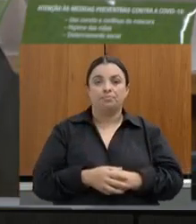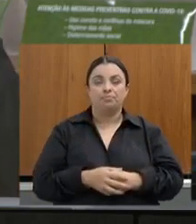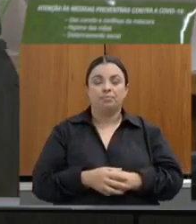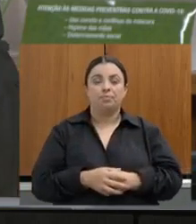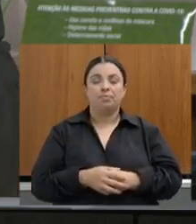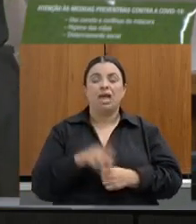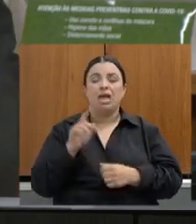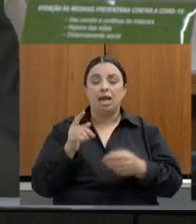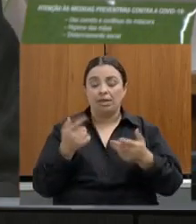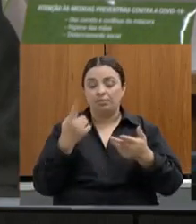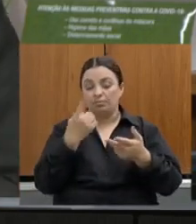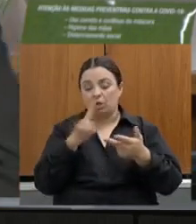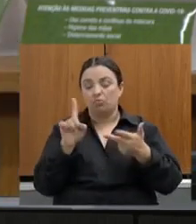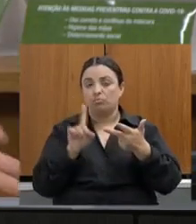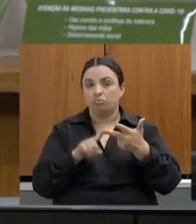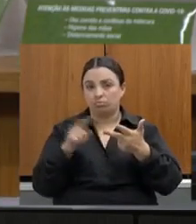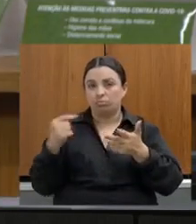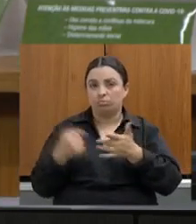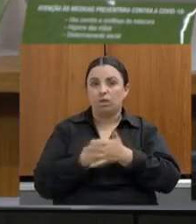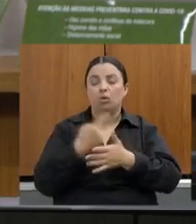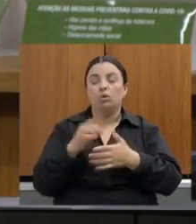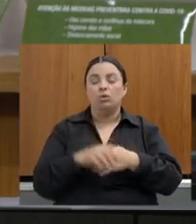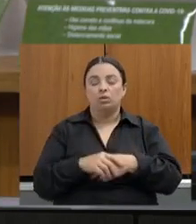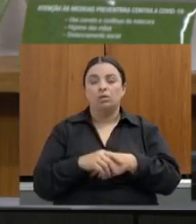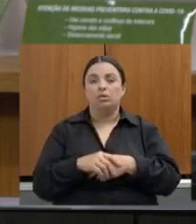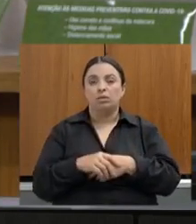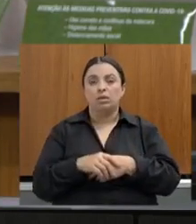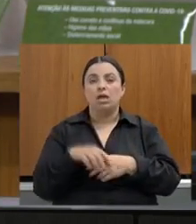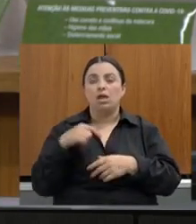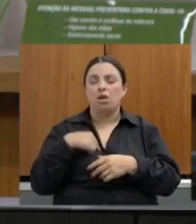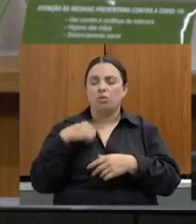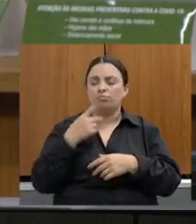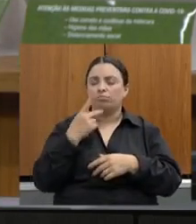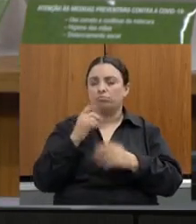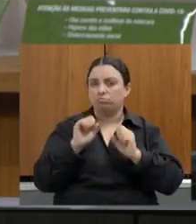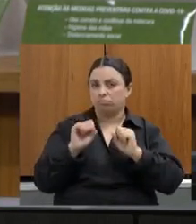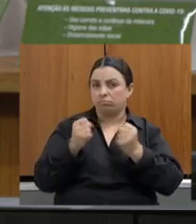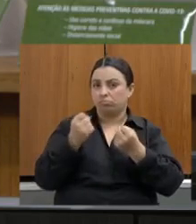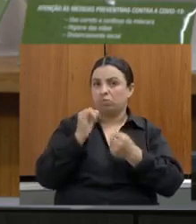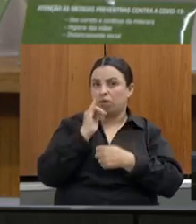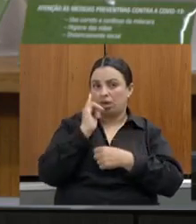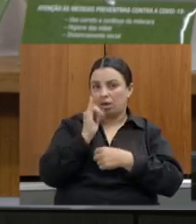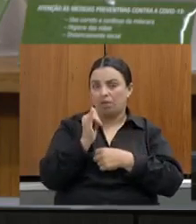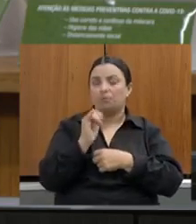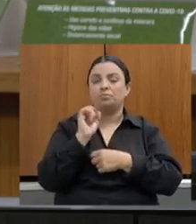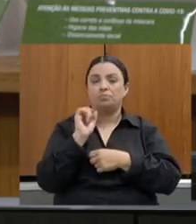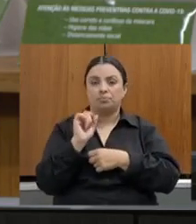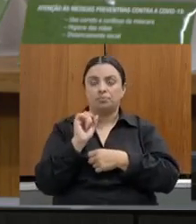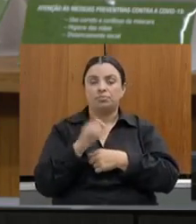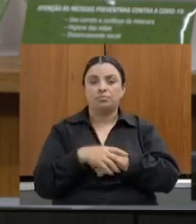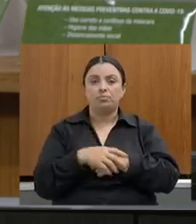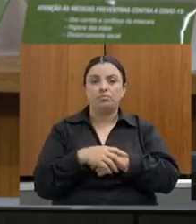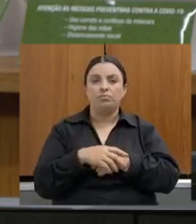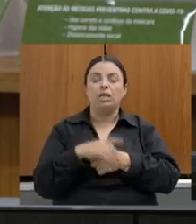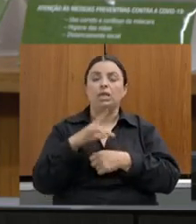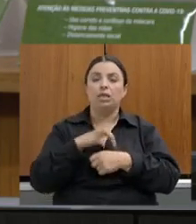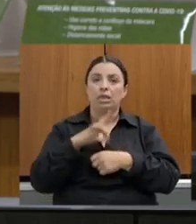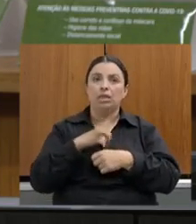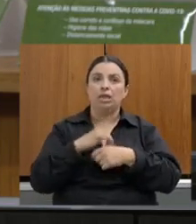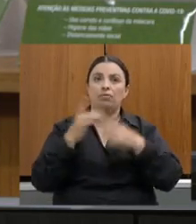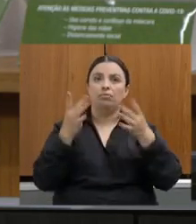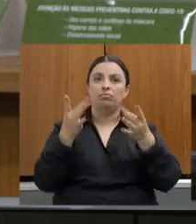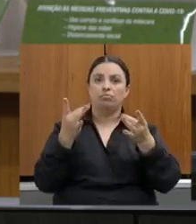terceira questão eu quero ressaltar o seguinte elas das detalhamos ali